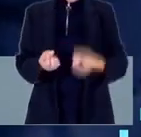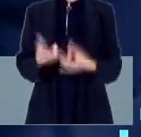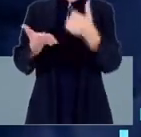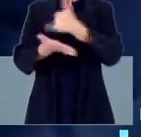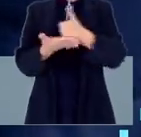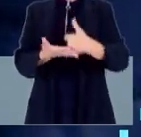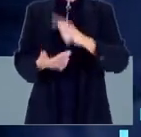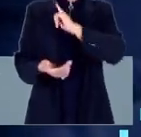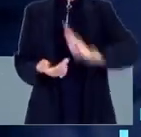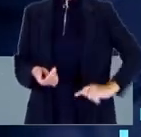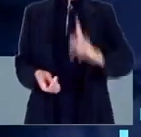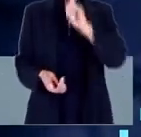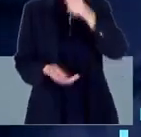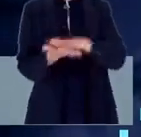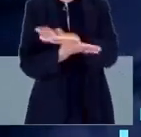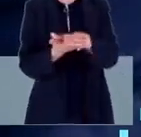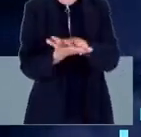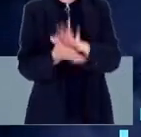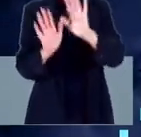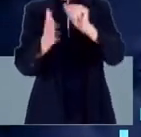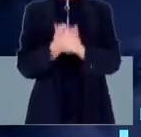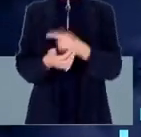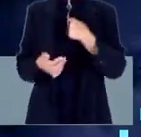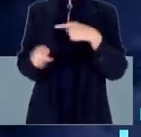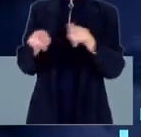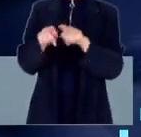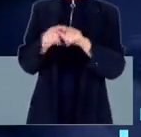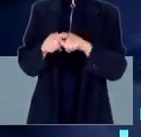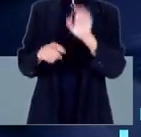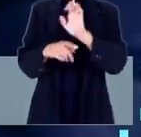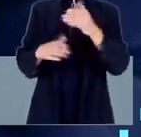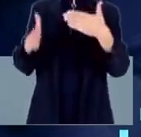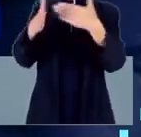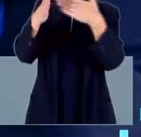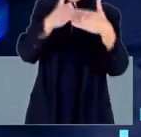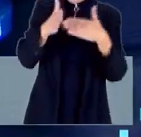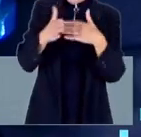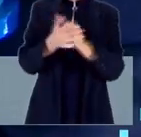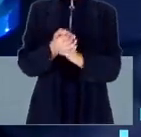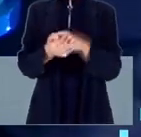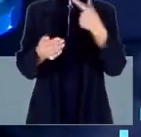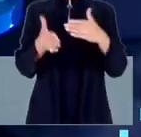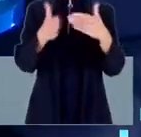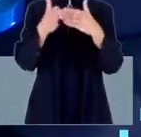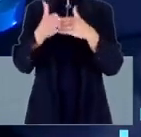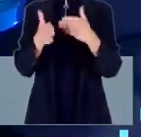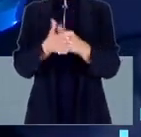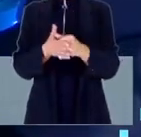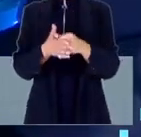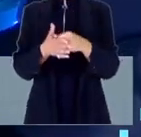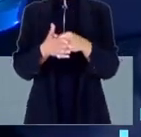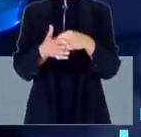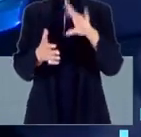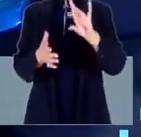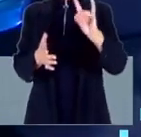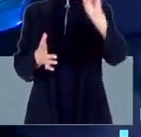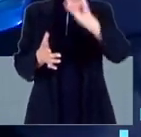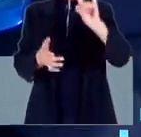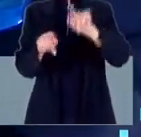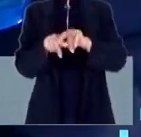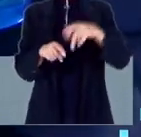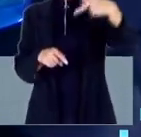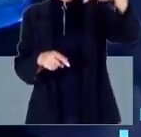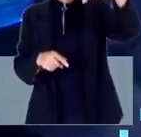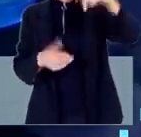o governo que manda Ratinho eu venho como você é de um estádio fronteira e nós fazemos de vida com a Bolívia e com Paraguai os maiores produtores